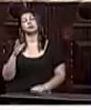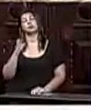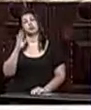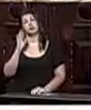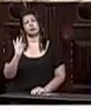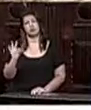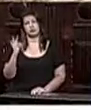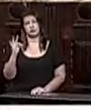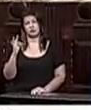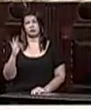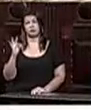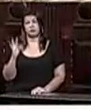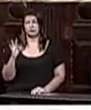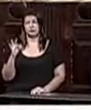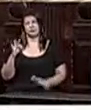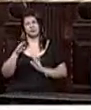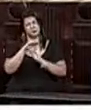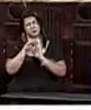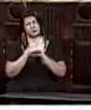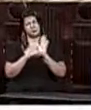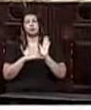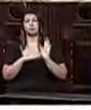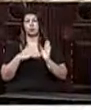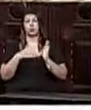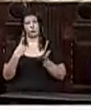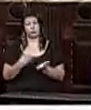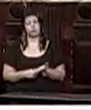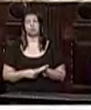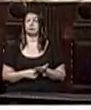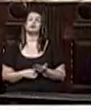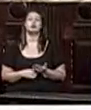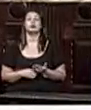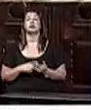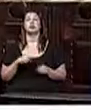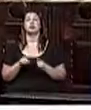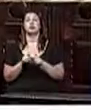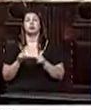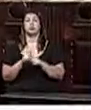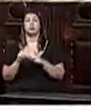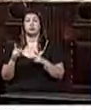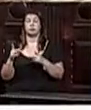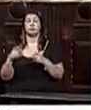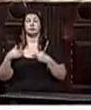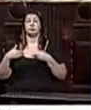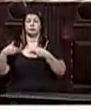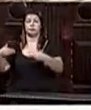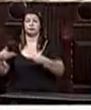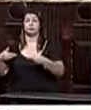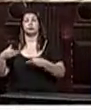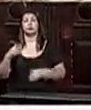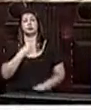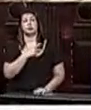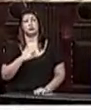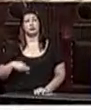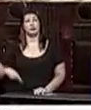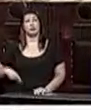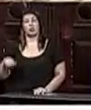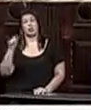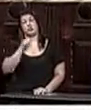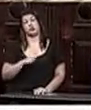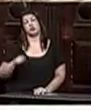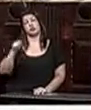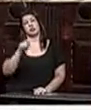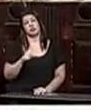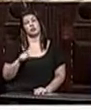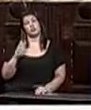um conjunto de agendas, e numa delas fui recebido pelo presidente da Associação de Vítimas